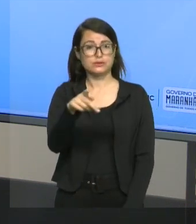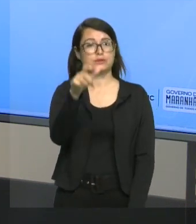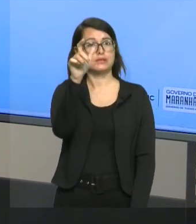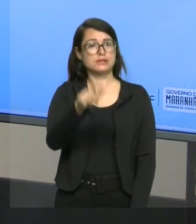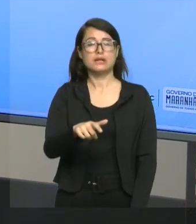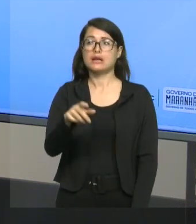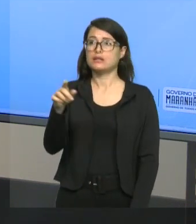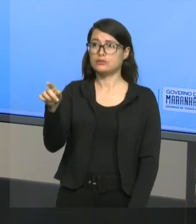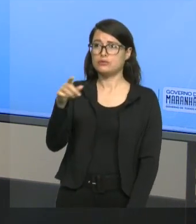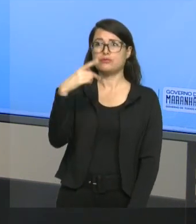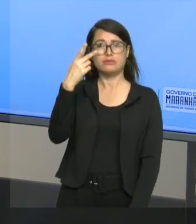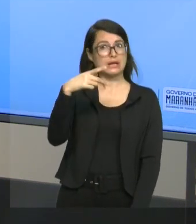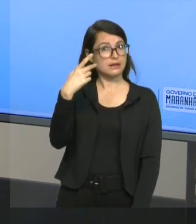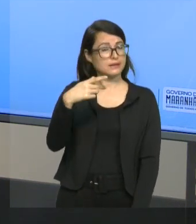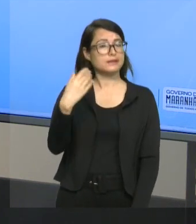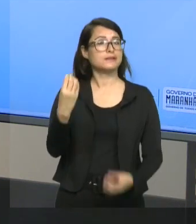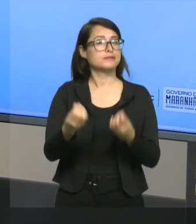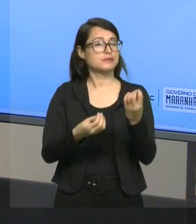fala assim, você está